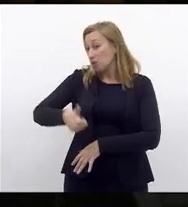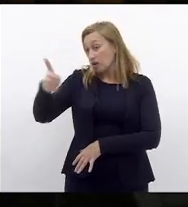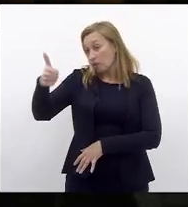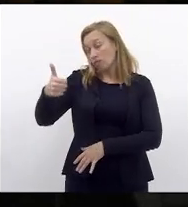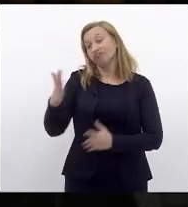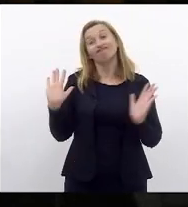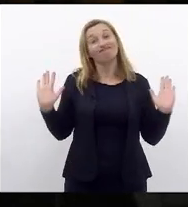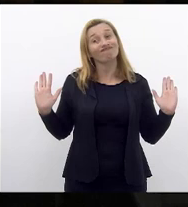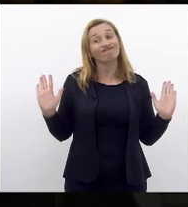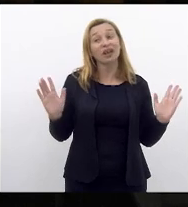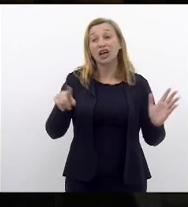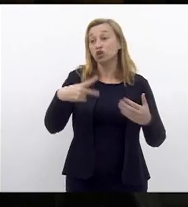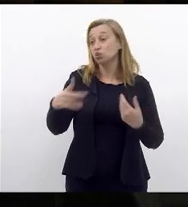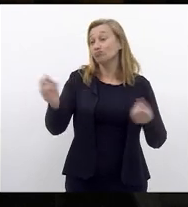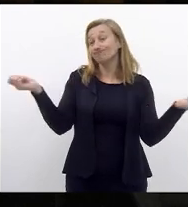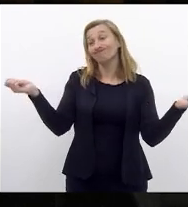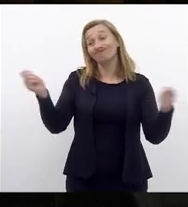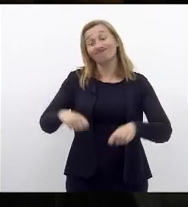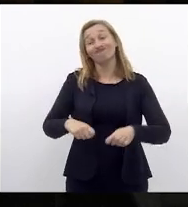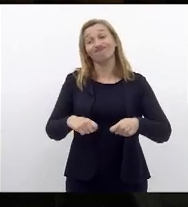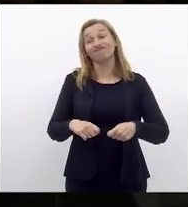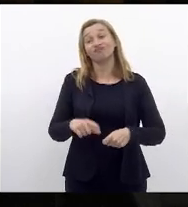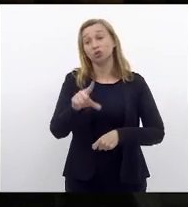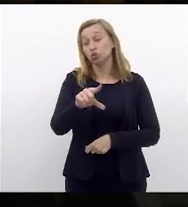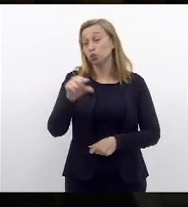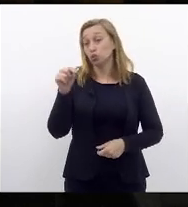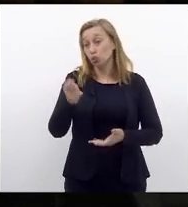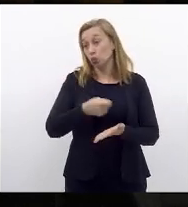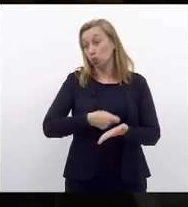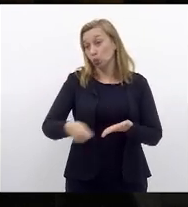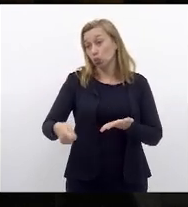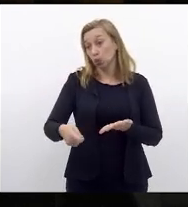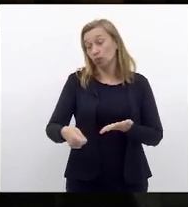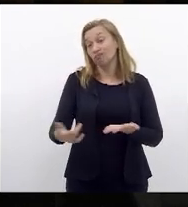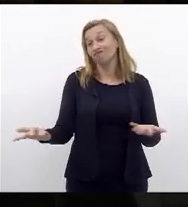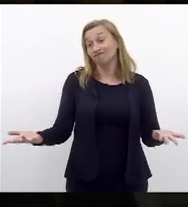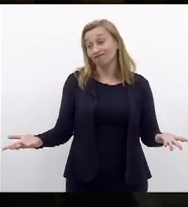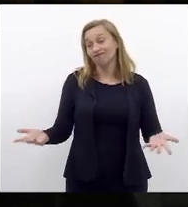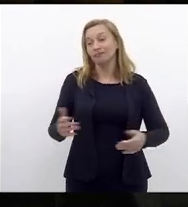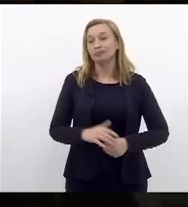a sua capacidade de fazer as prescrições.